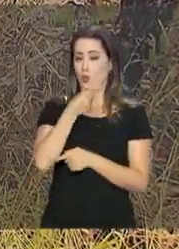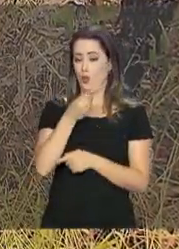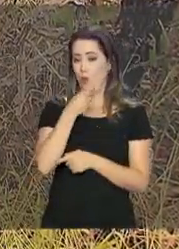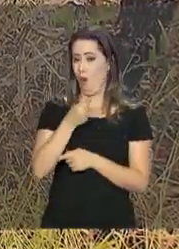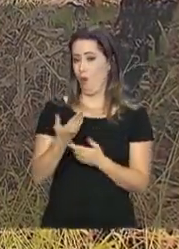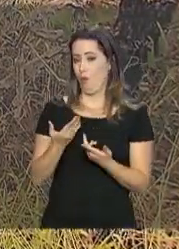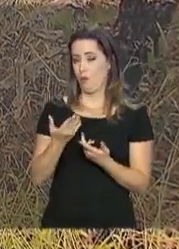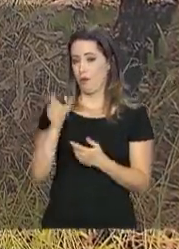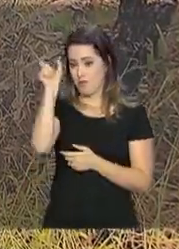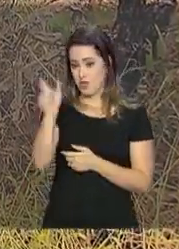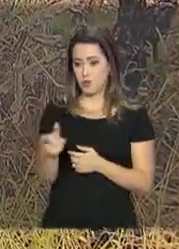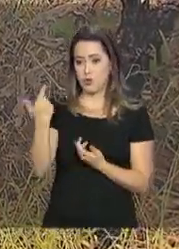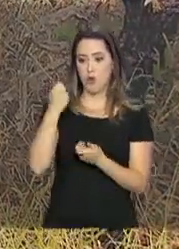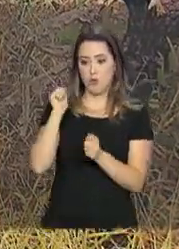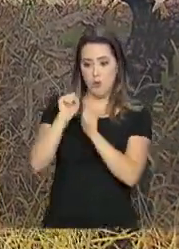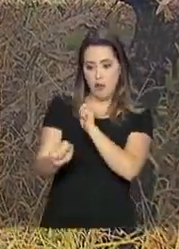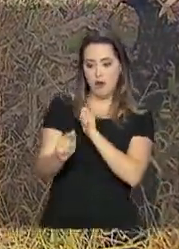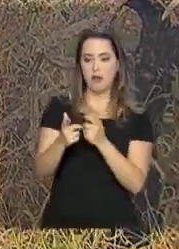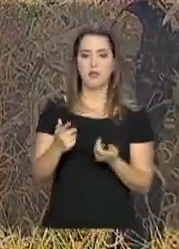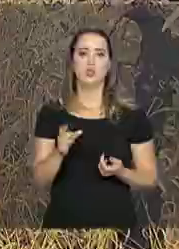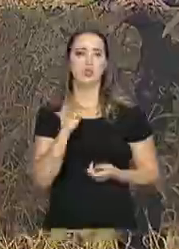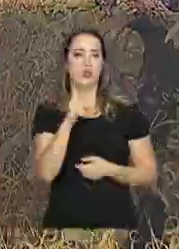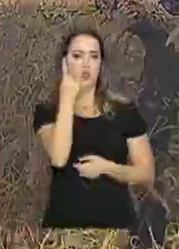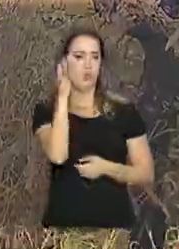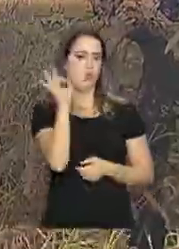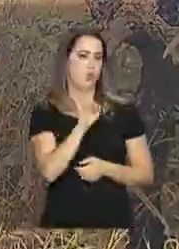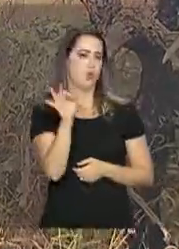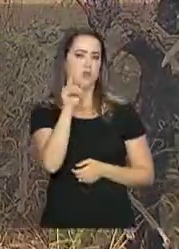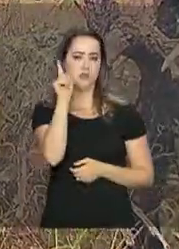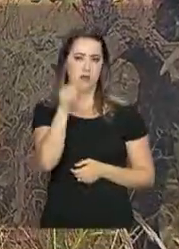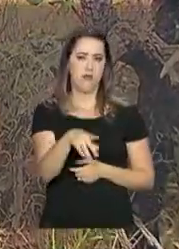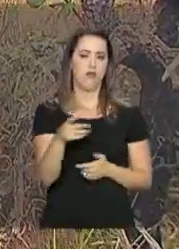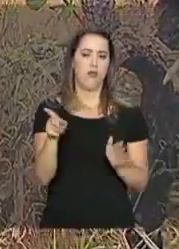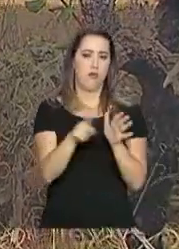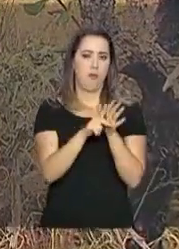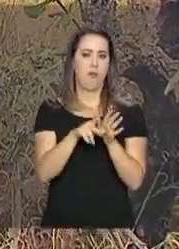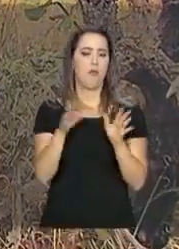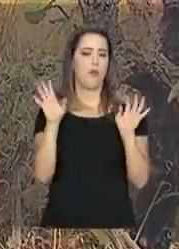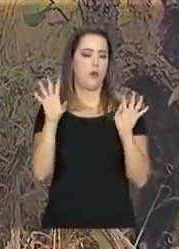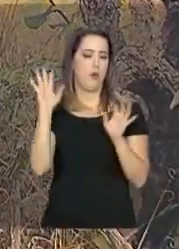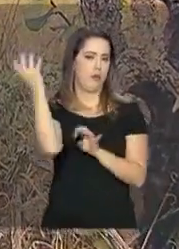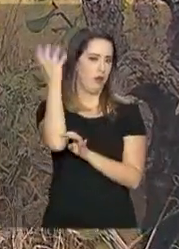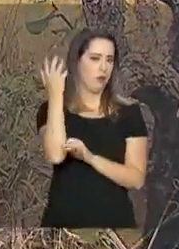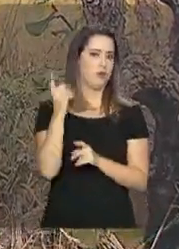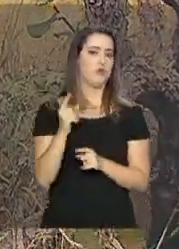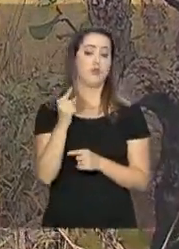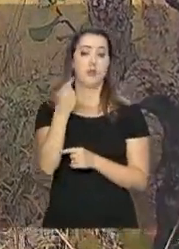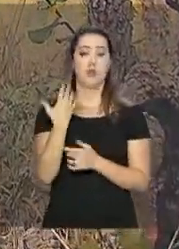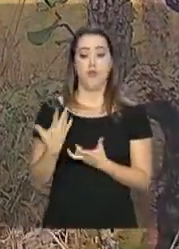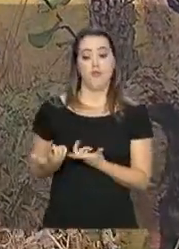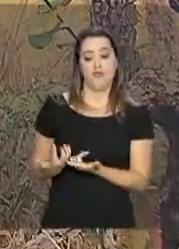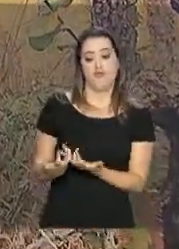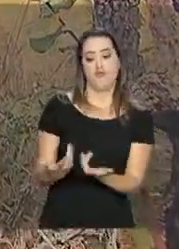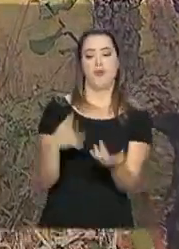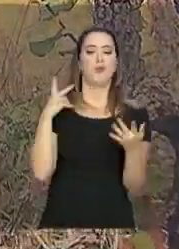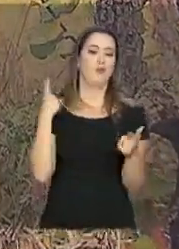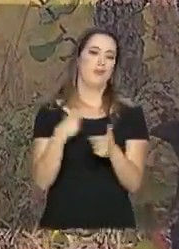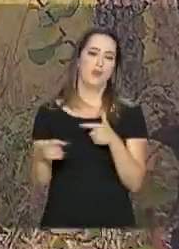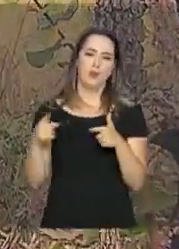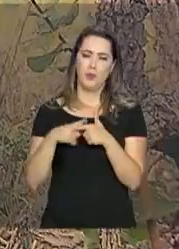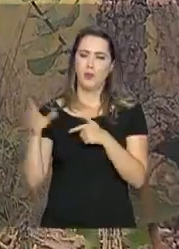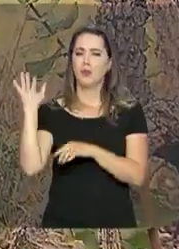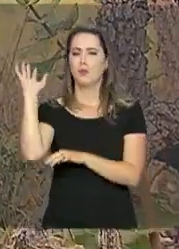Só 1% é por causas naturais como o raio. Quando o fogo atinge uma área de mata, faz grandes estragos